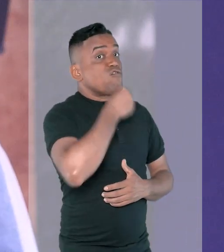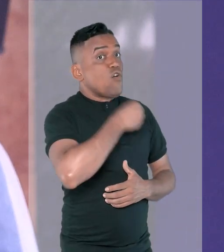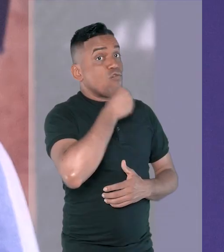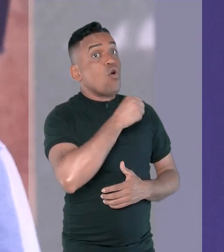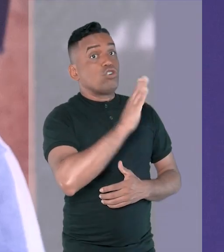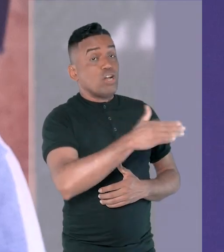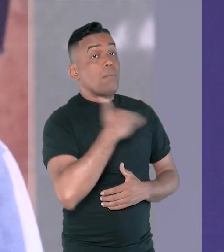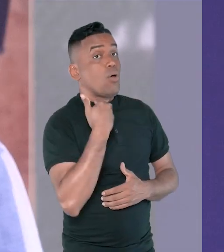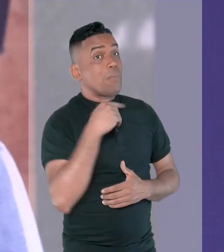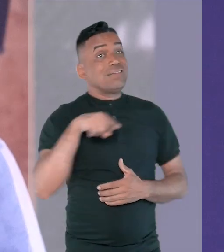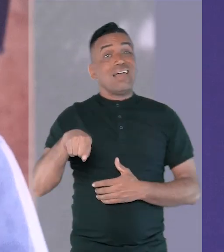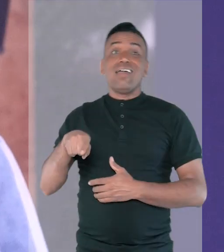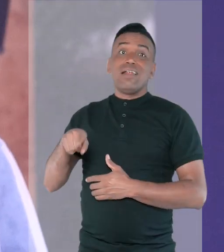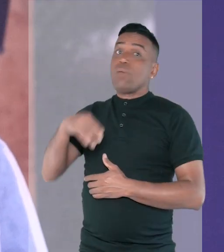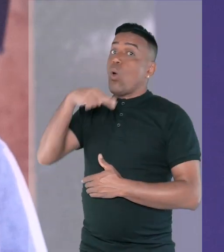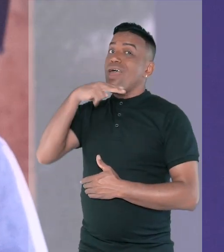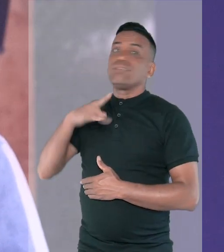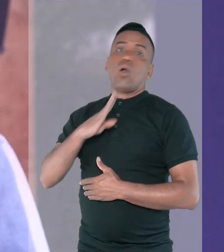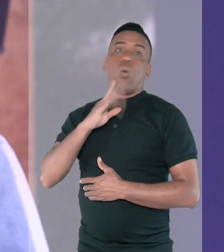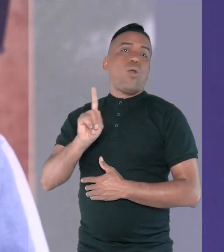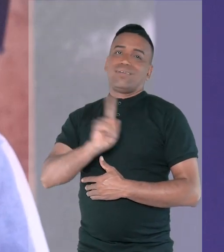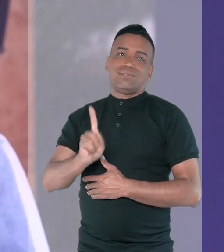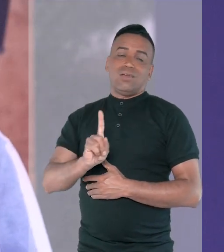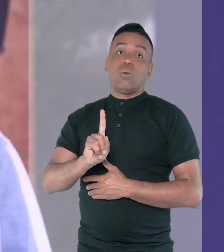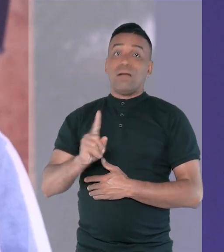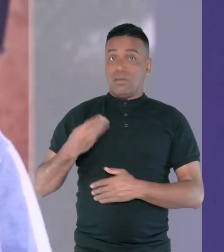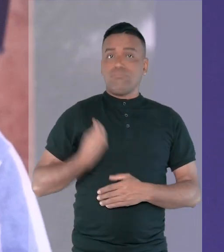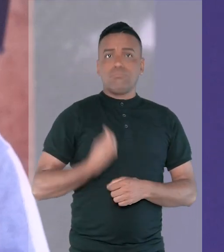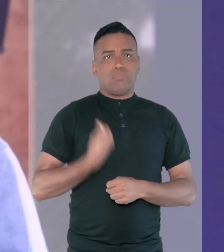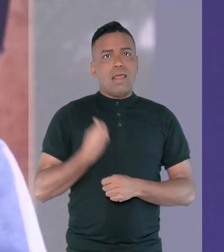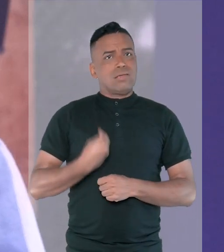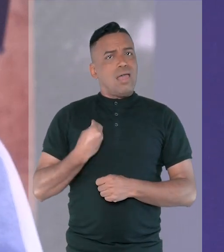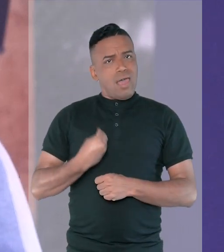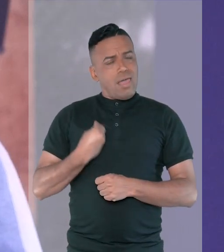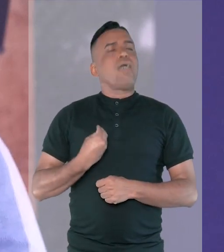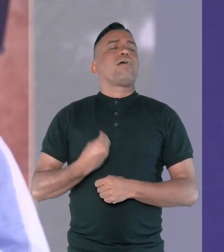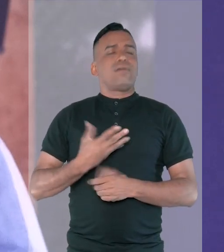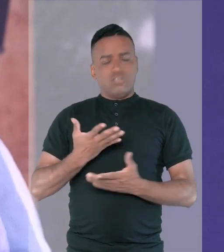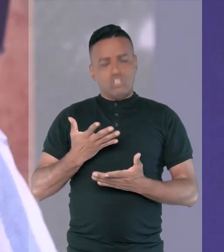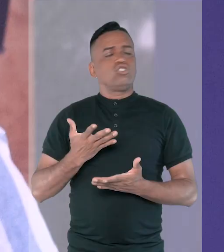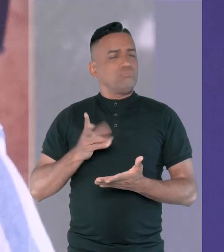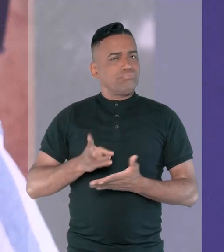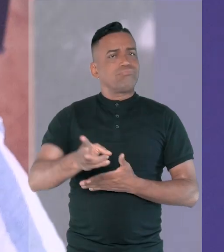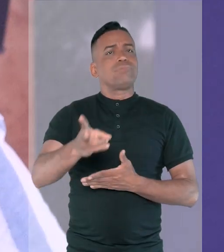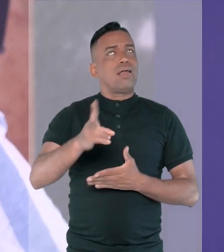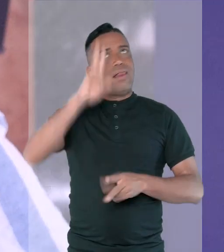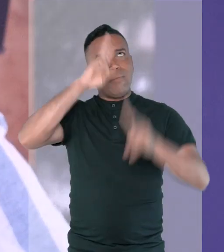do avô que foi, mas ele não conheceu. Mas como ele continua presente, né, nessa potência